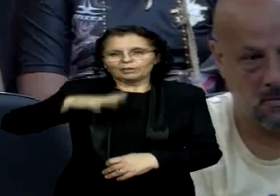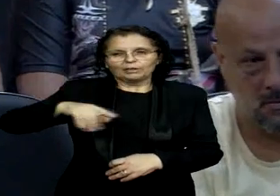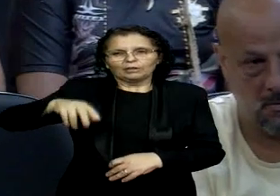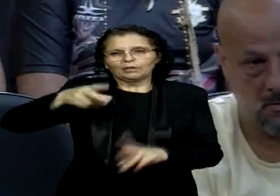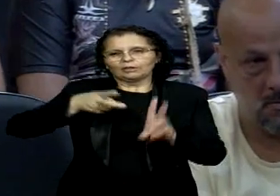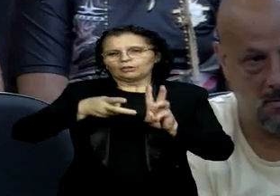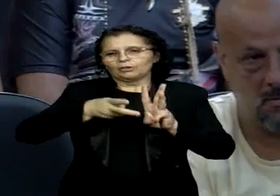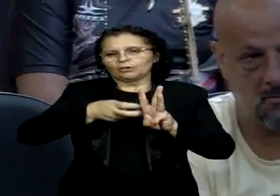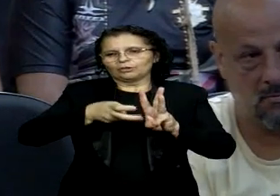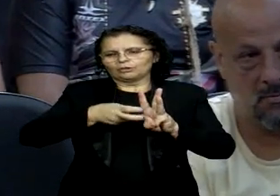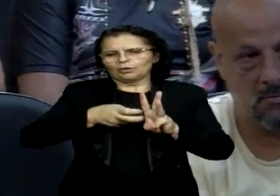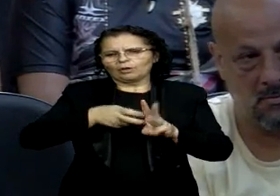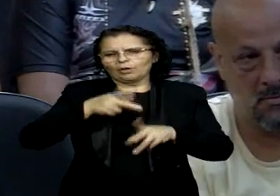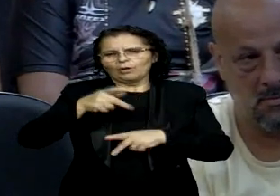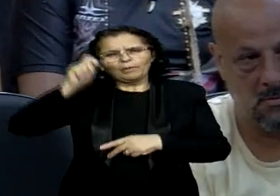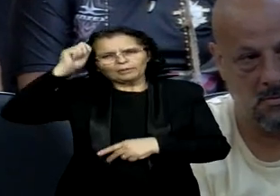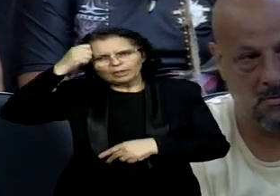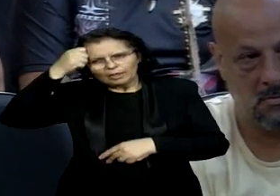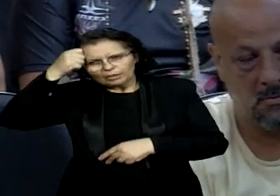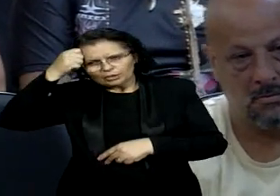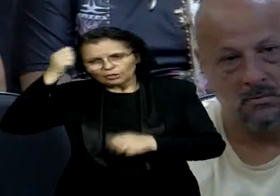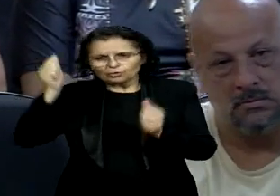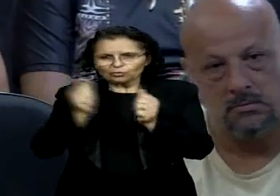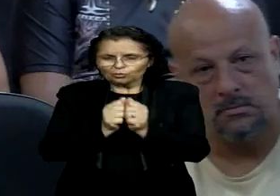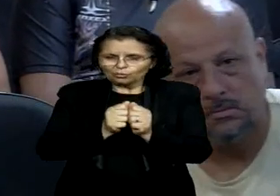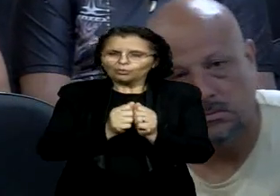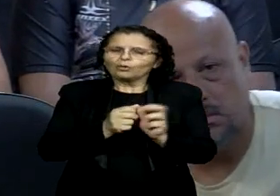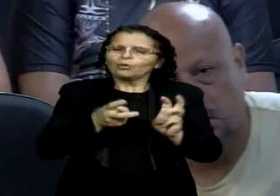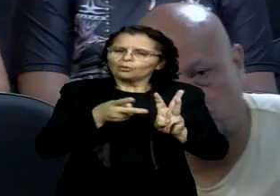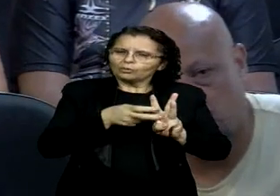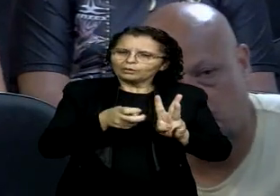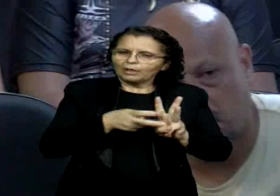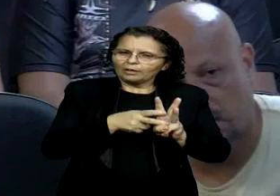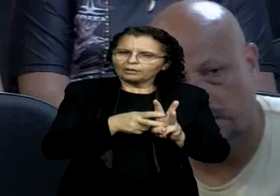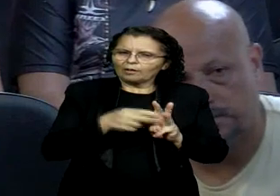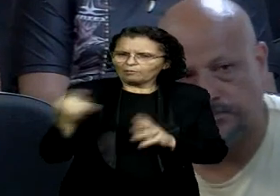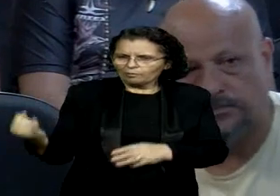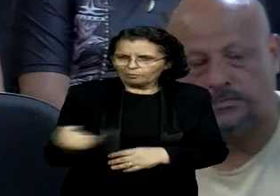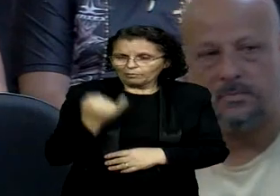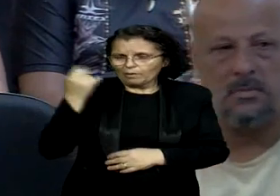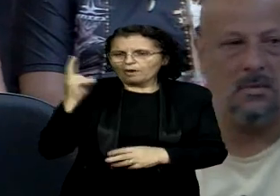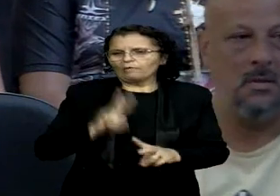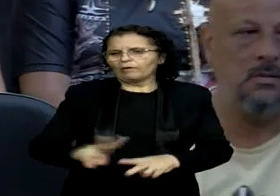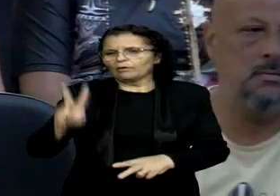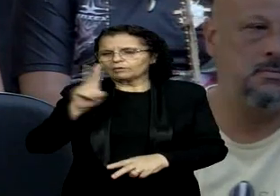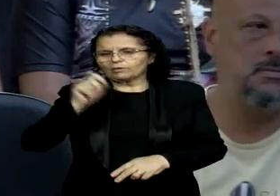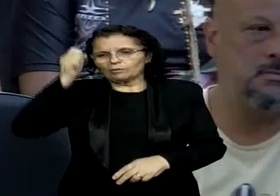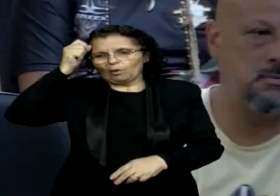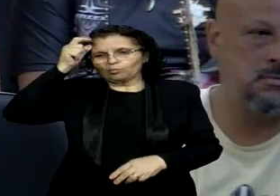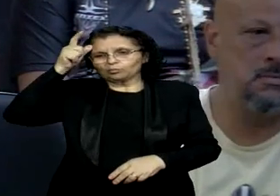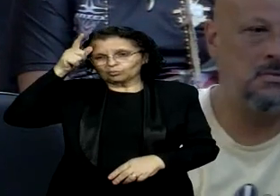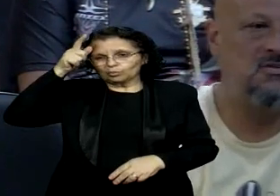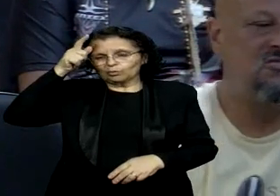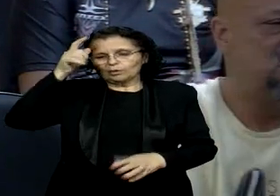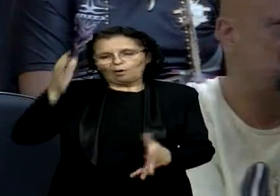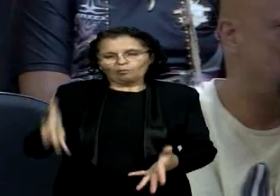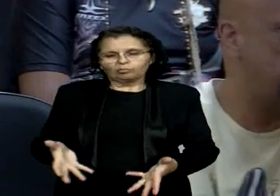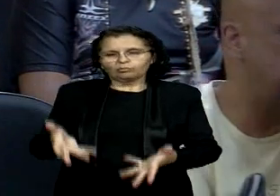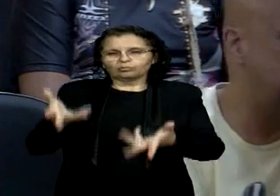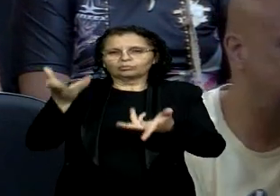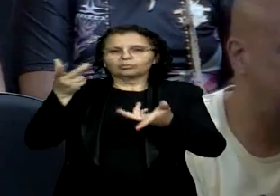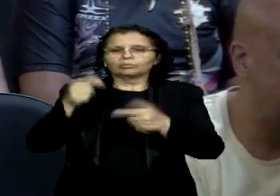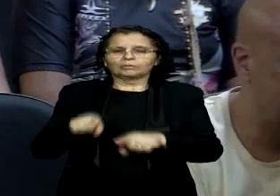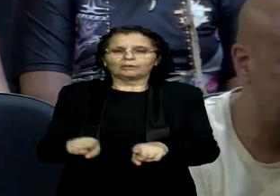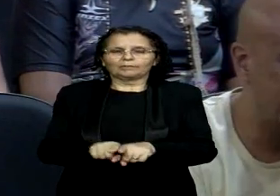a história da população negra e indígena na cidade de Osasco, para valorização da cultura, para enriquecimento e de